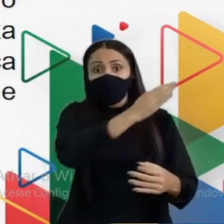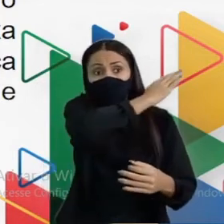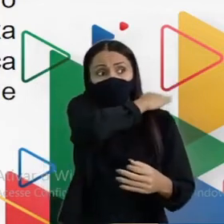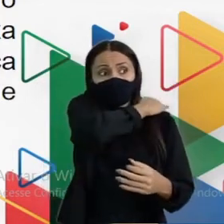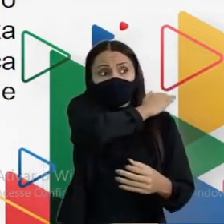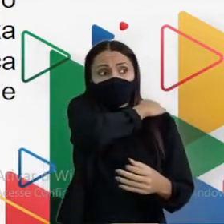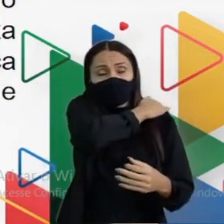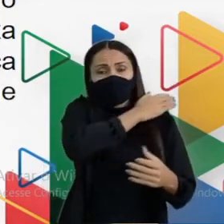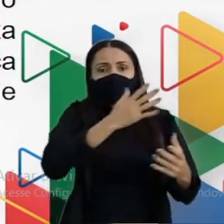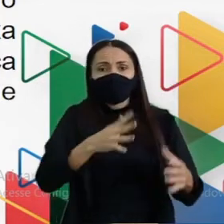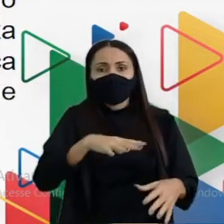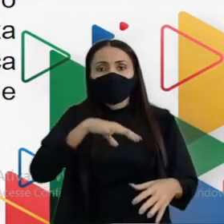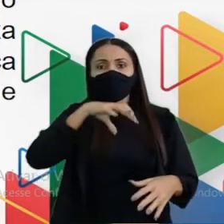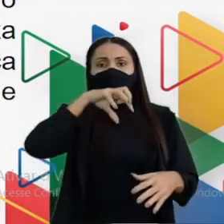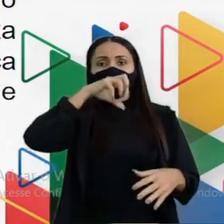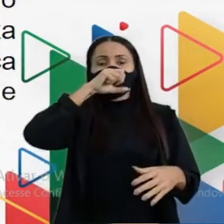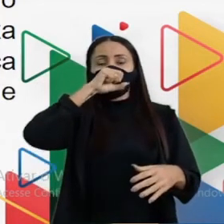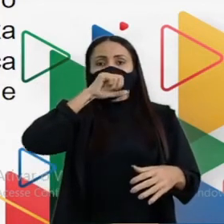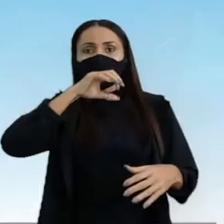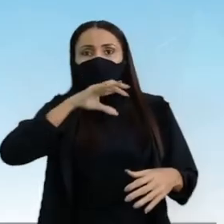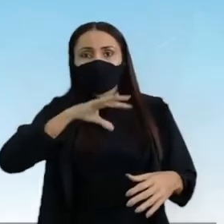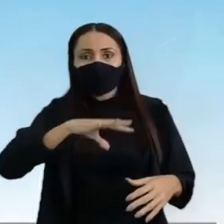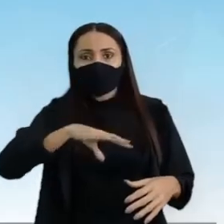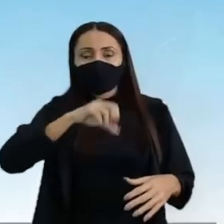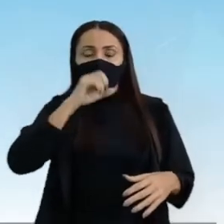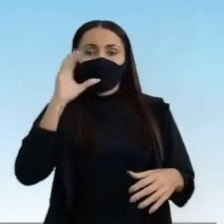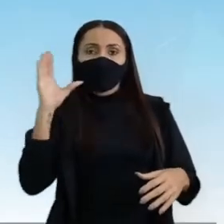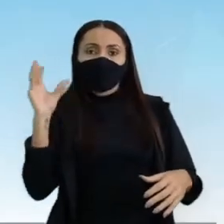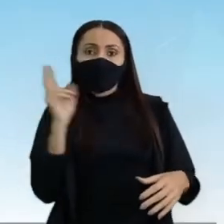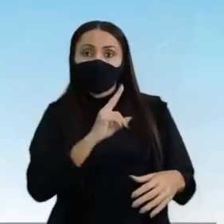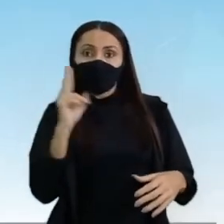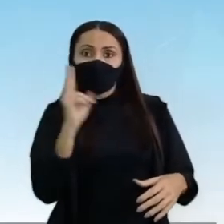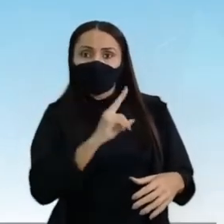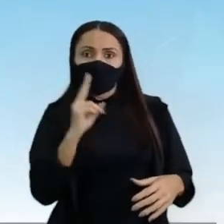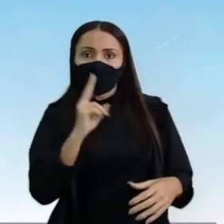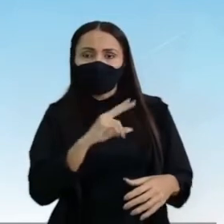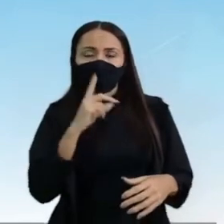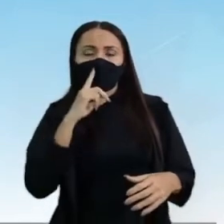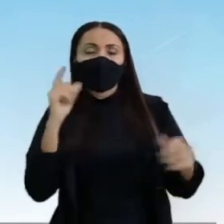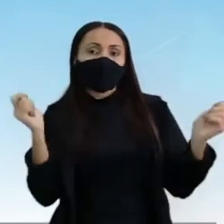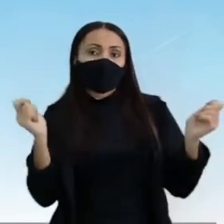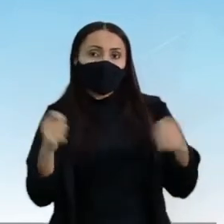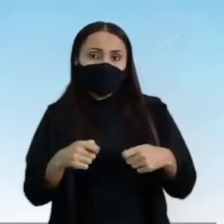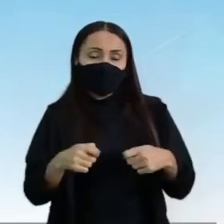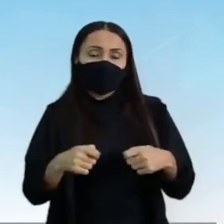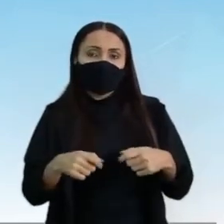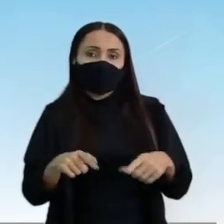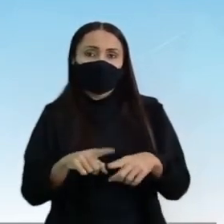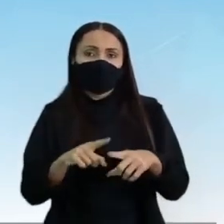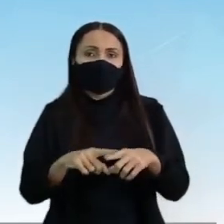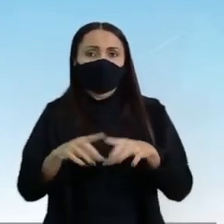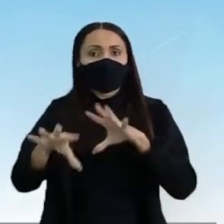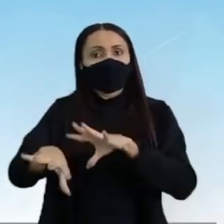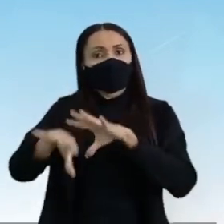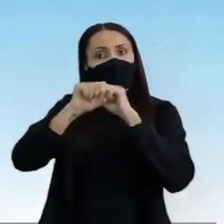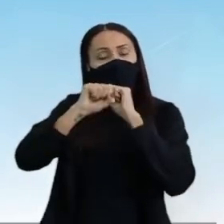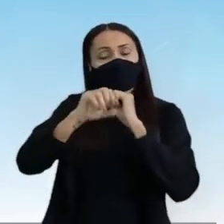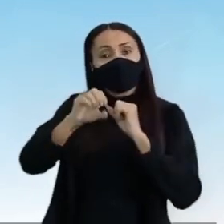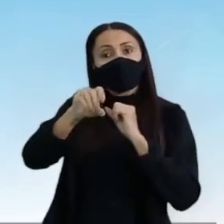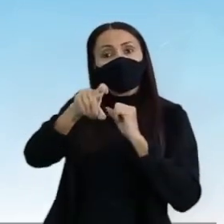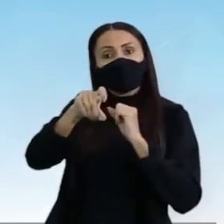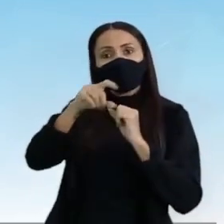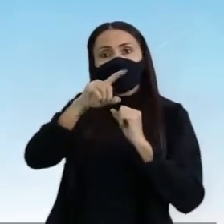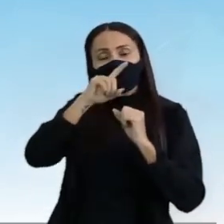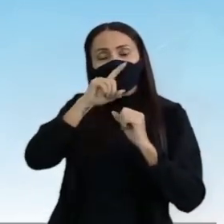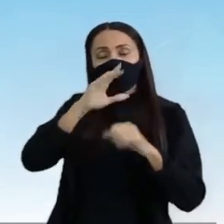A respiração fica mais intensa, mais acelerada. A capacidade de captação de oxigênio